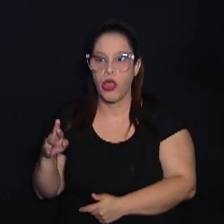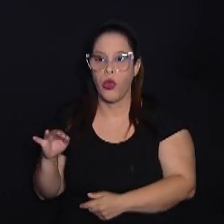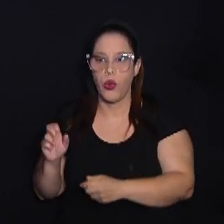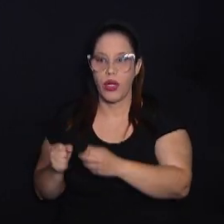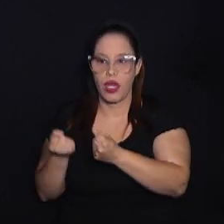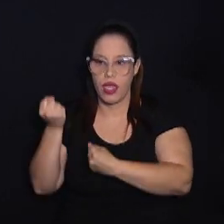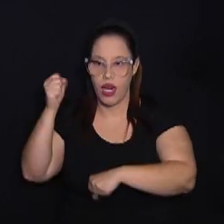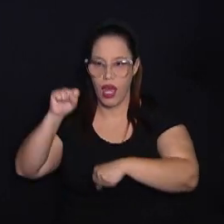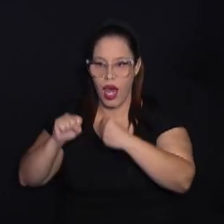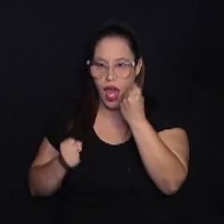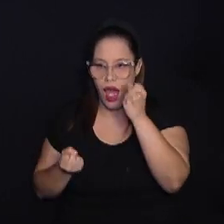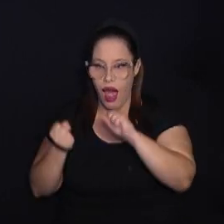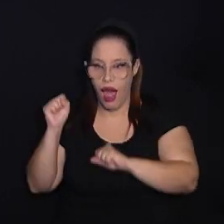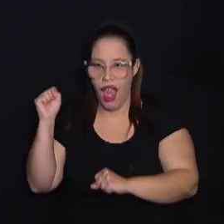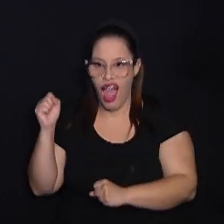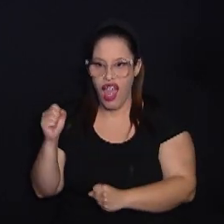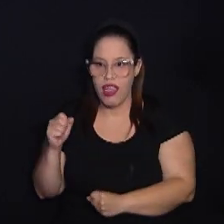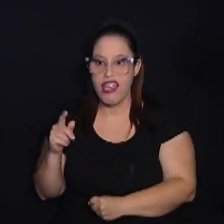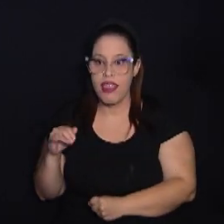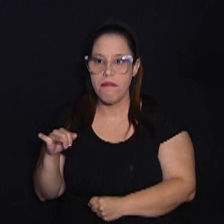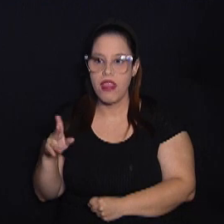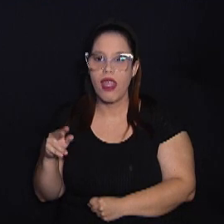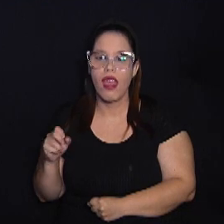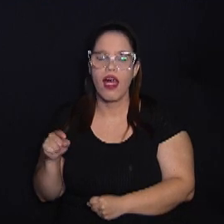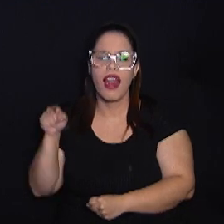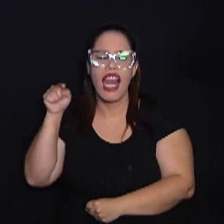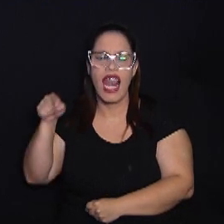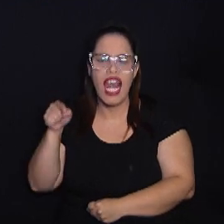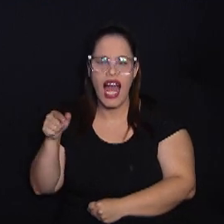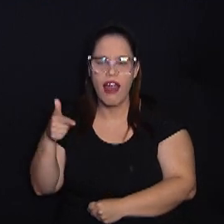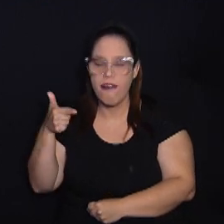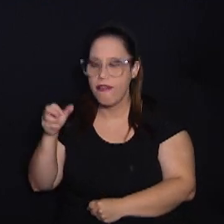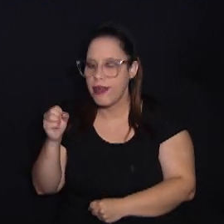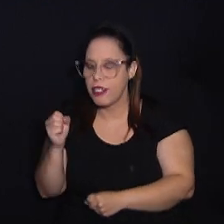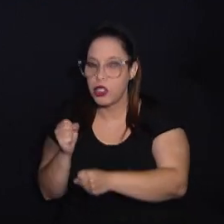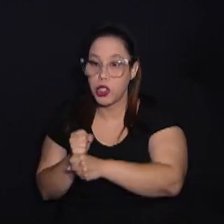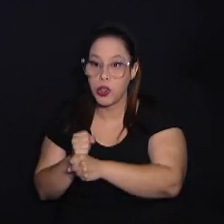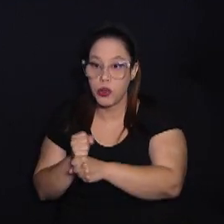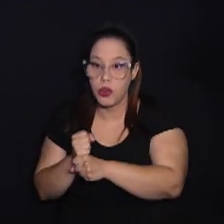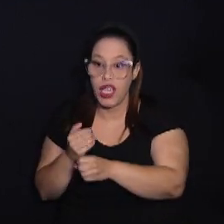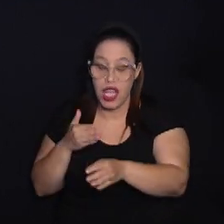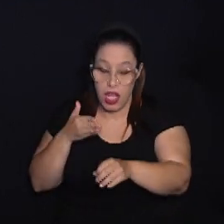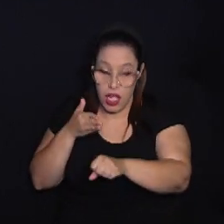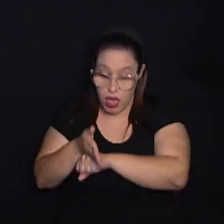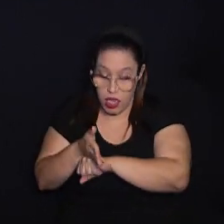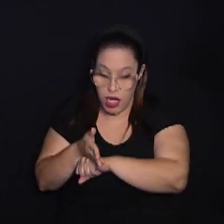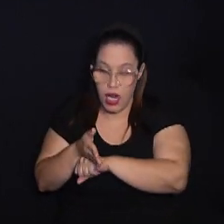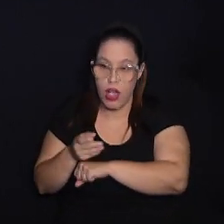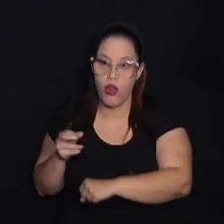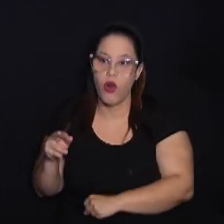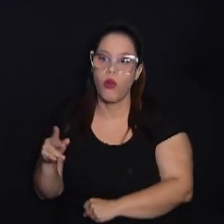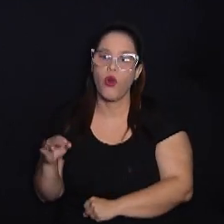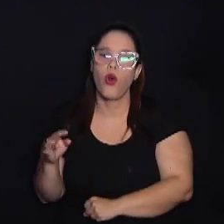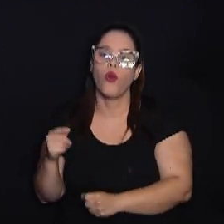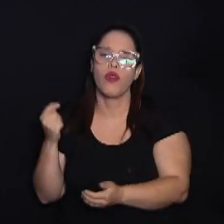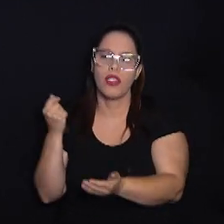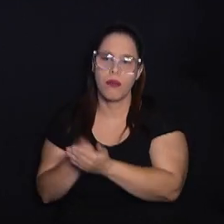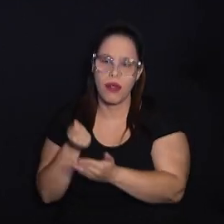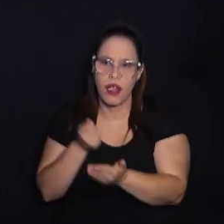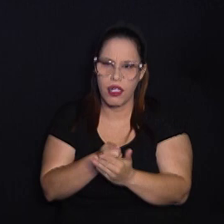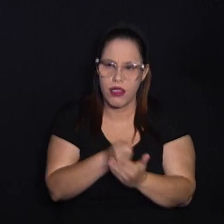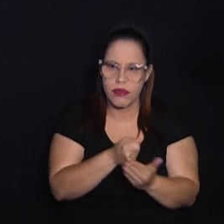nacional. E lá fiquei por 20 anos. Entrei como contas a pagar, galgando nesta